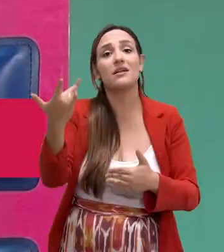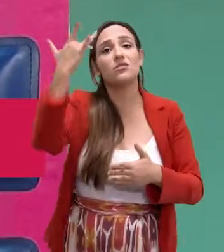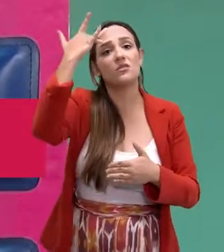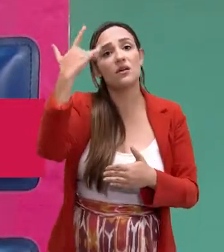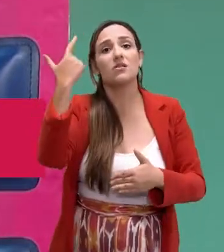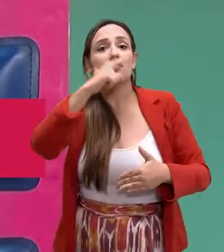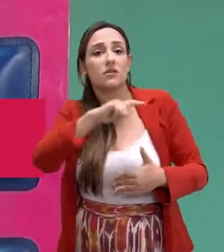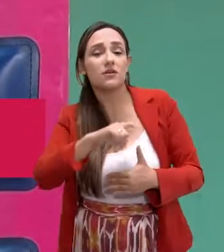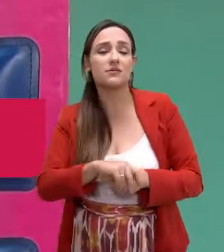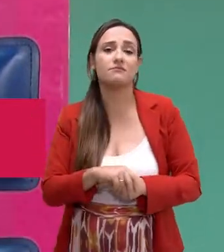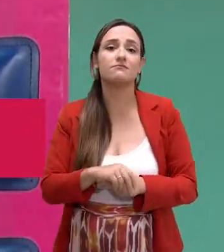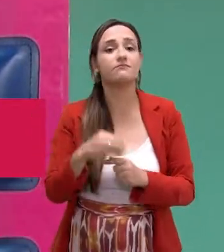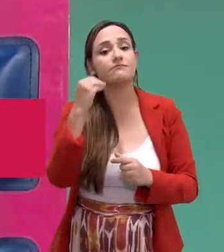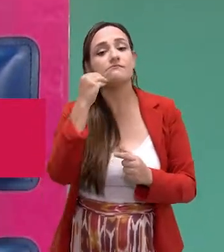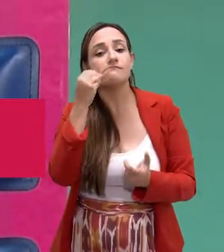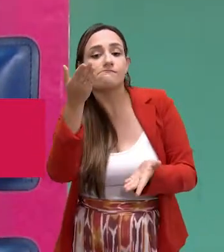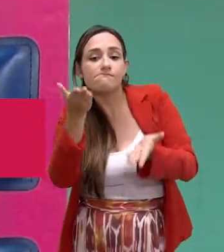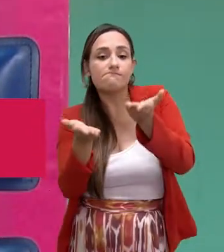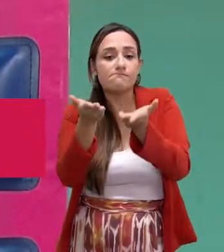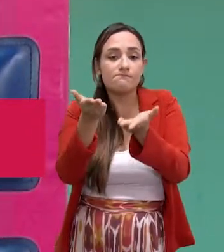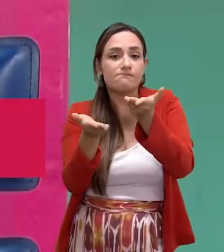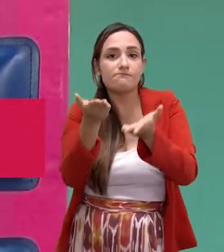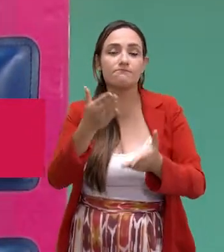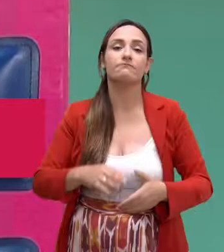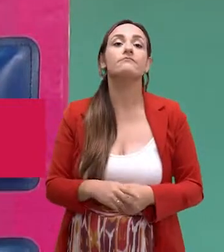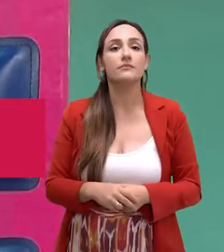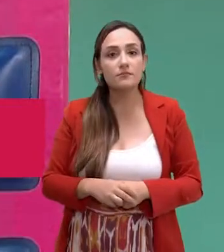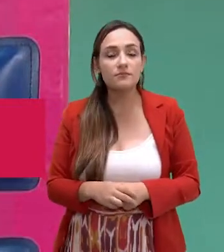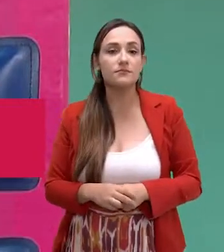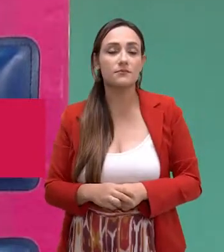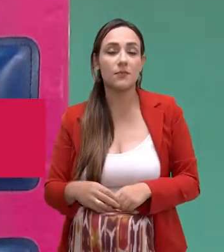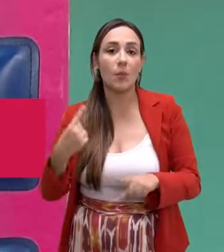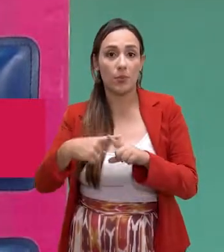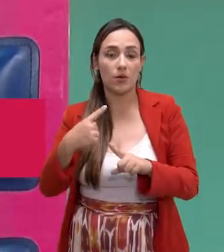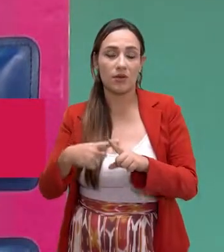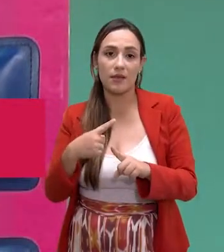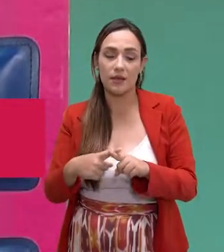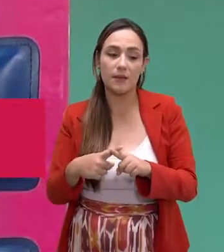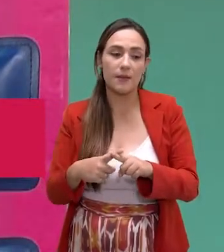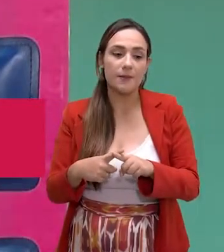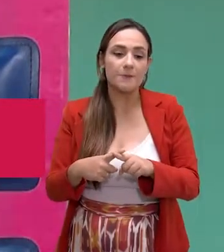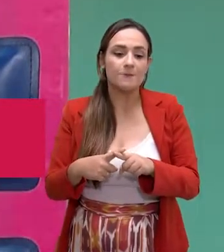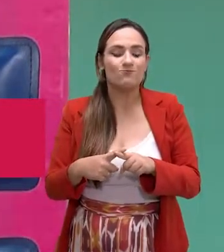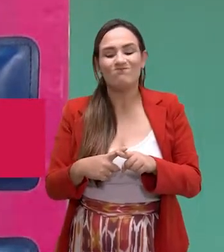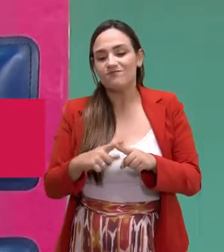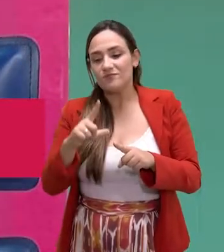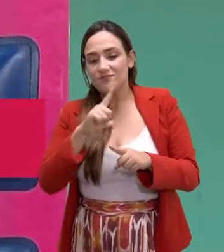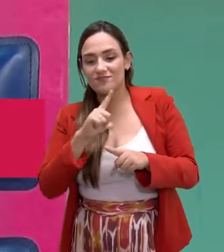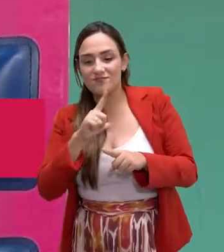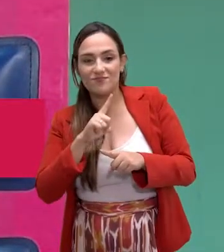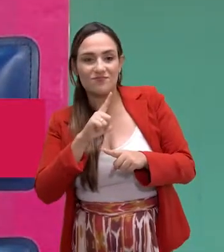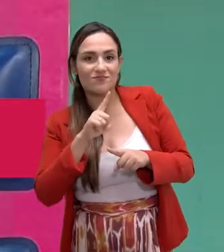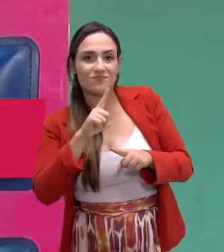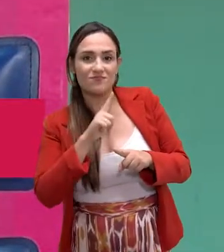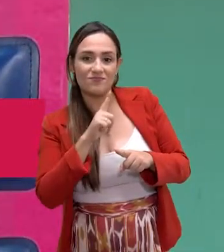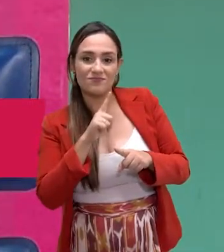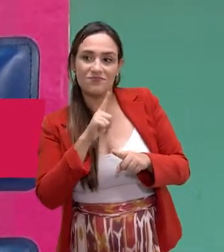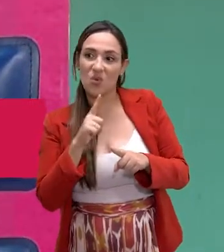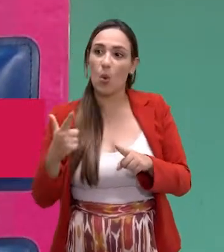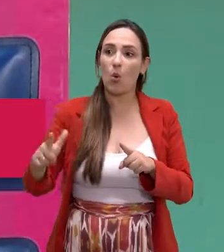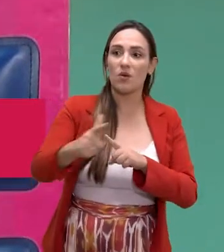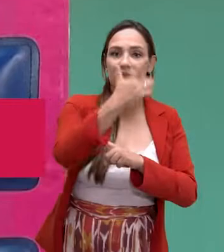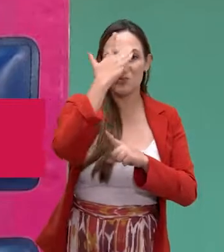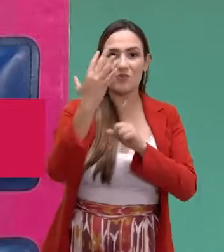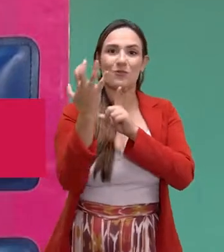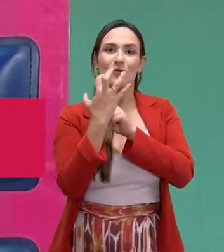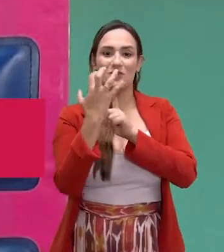vai melhorando um pouquinho, né? E vai tentando equilibrar, até porque há uma série de outros elementos